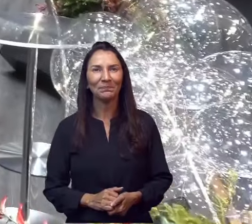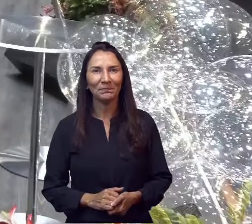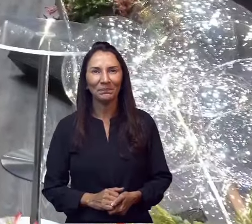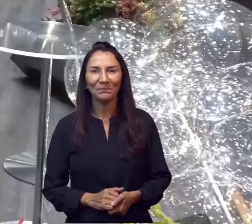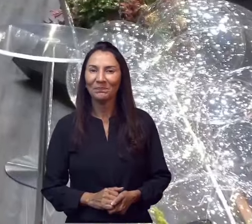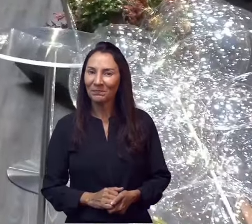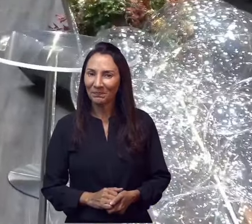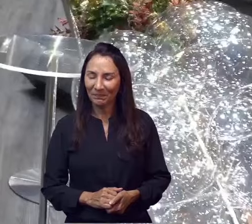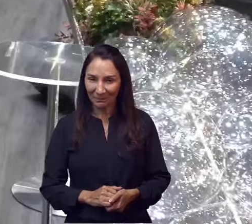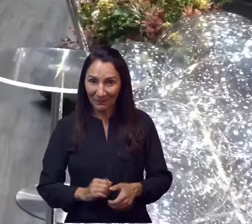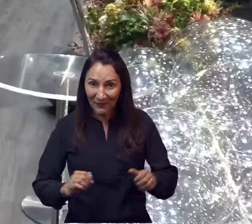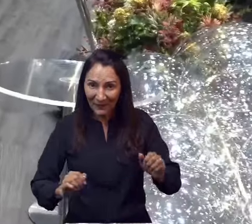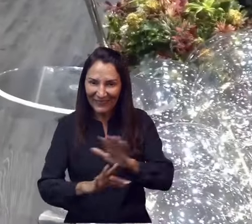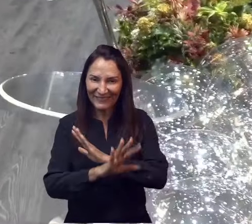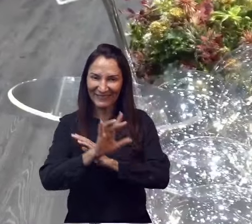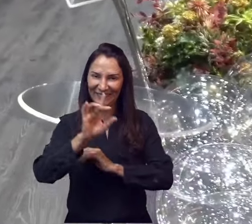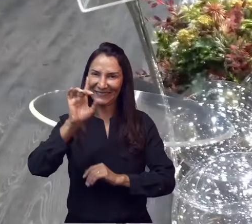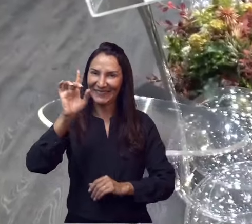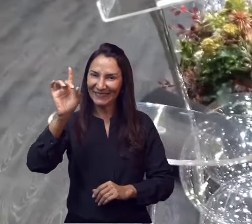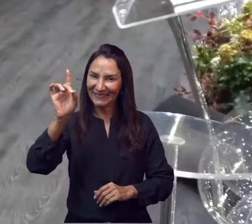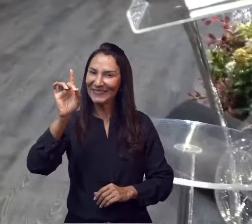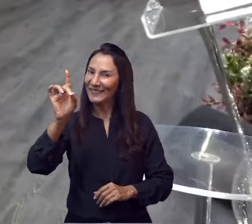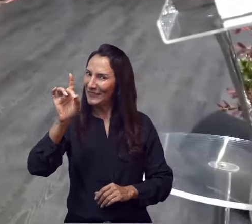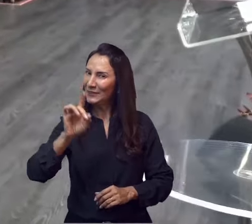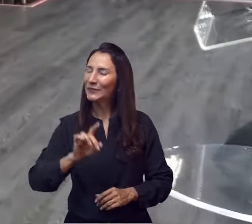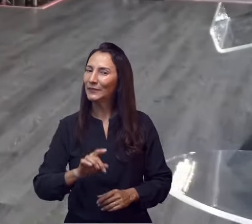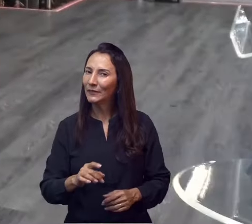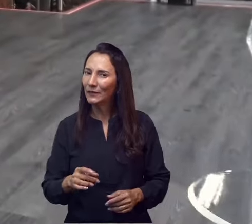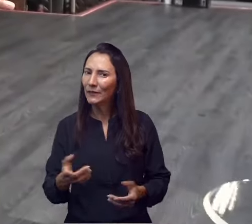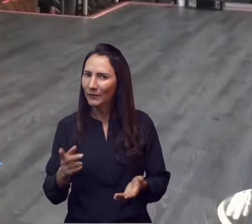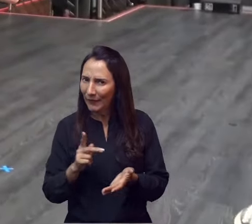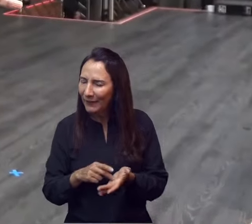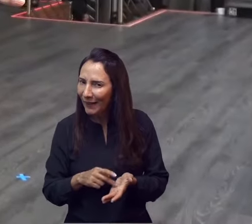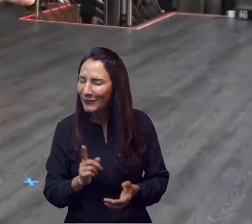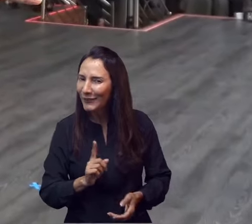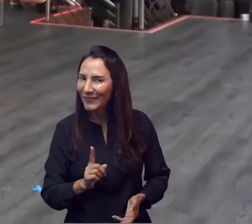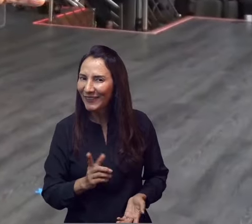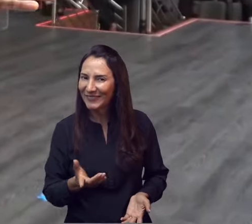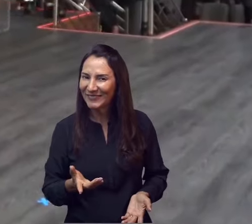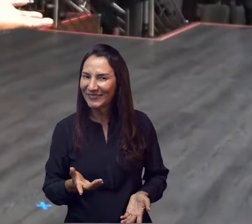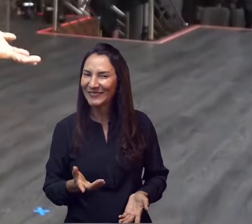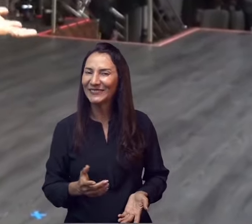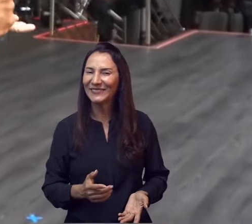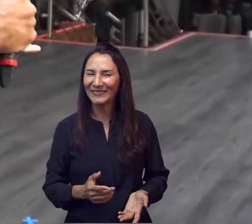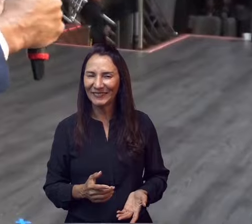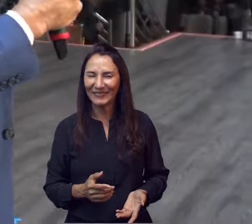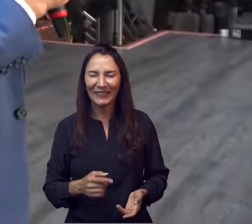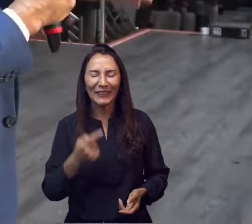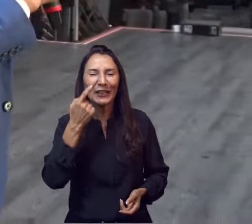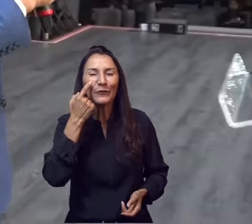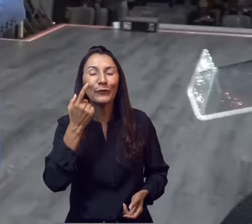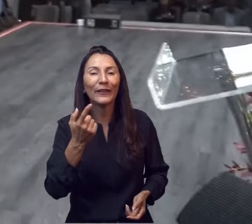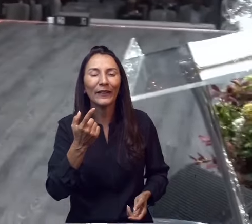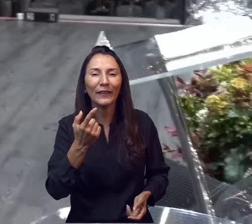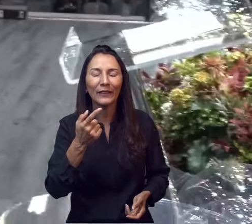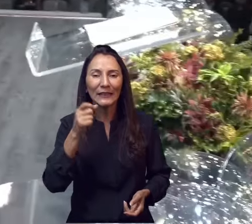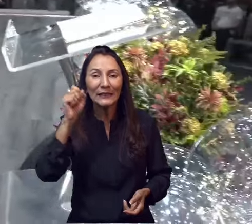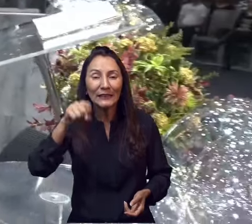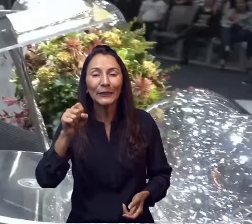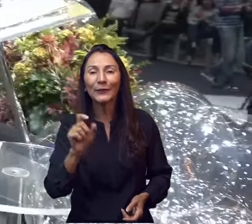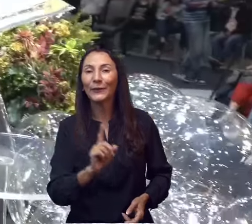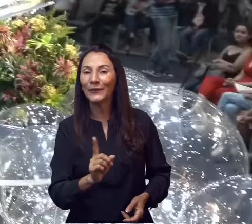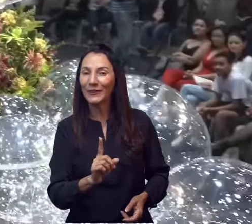dá um glória a Deus foi assim ou não quero ouvir sim foi assim ou